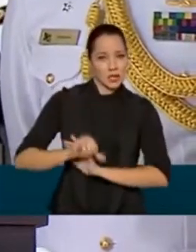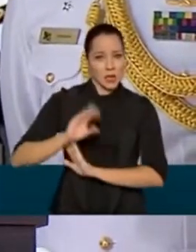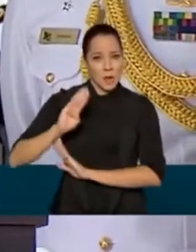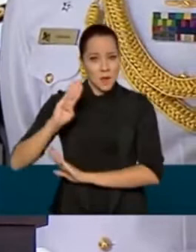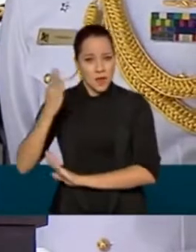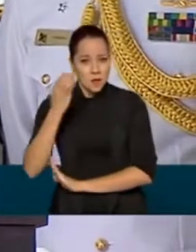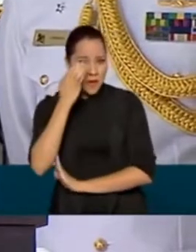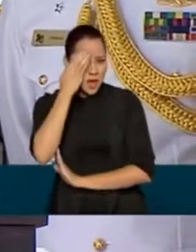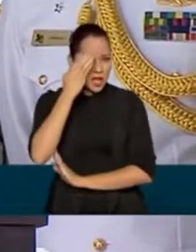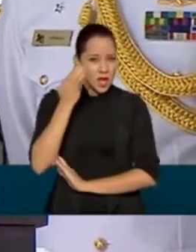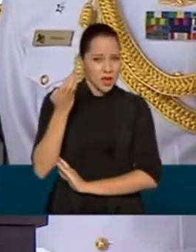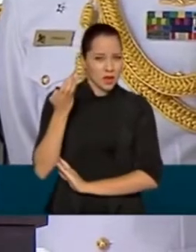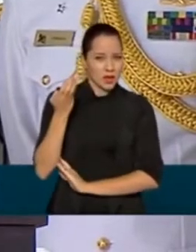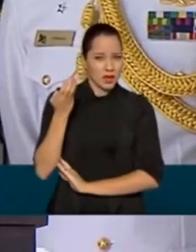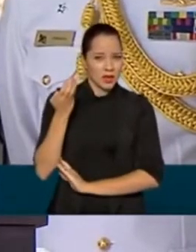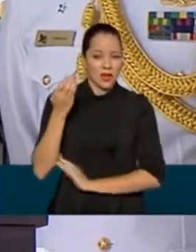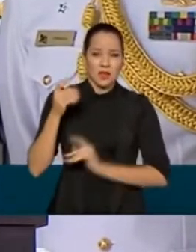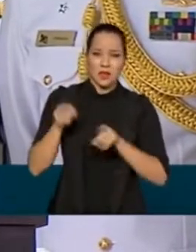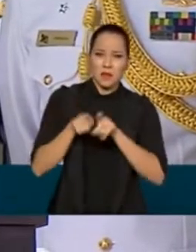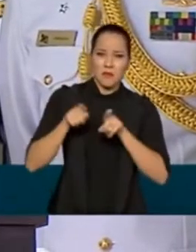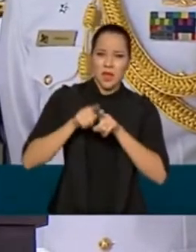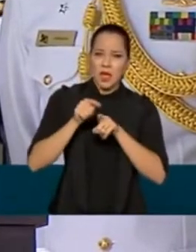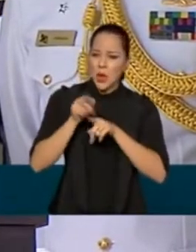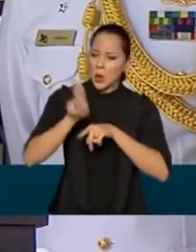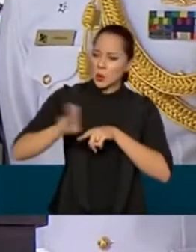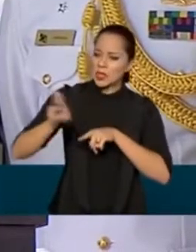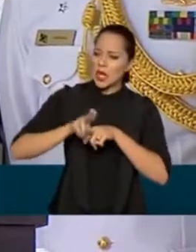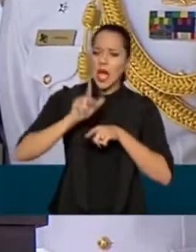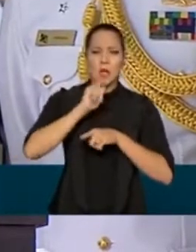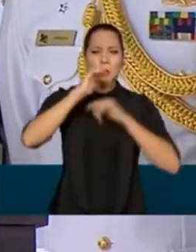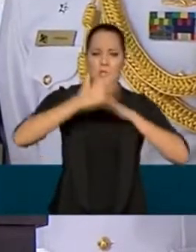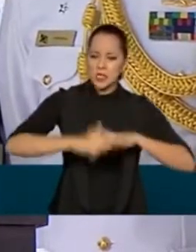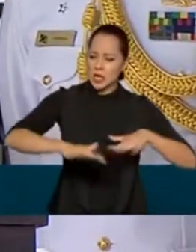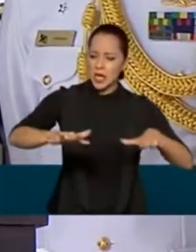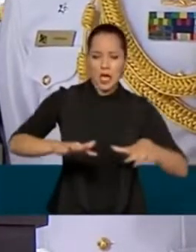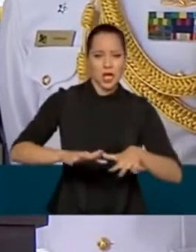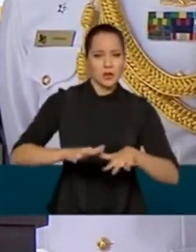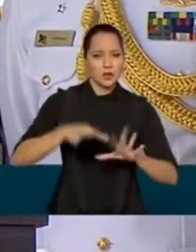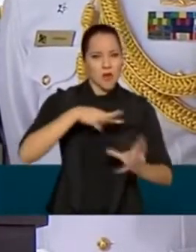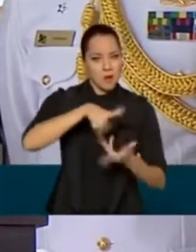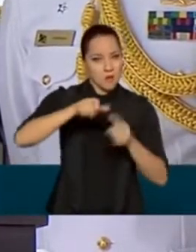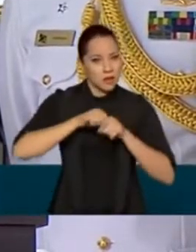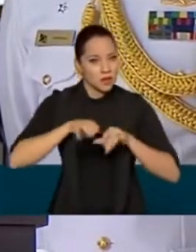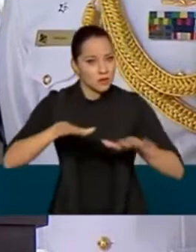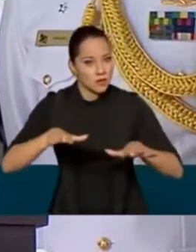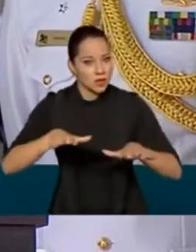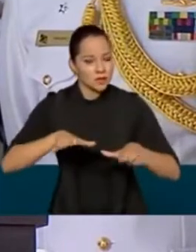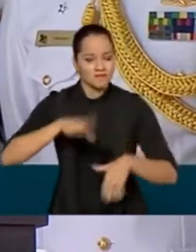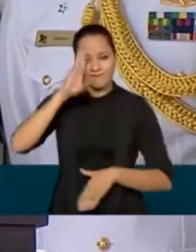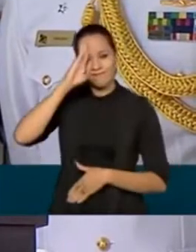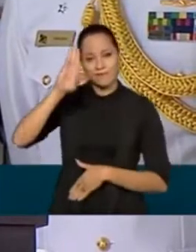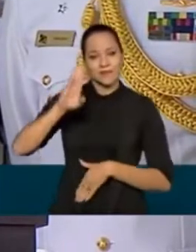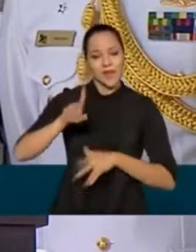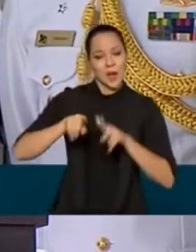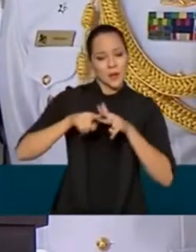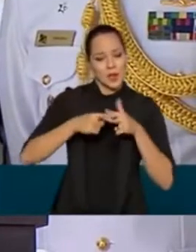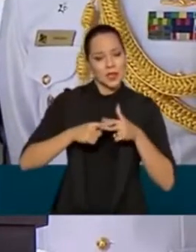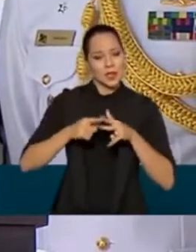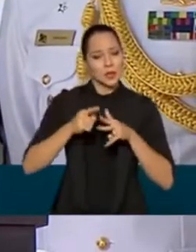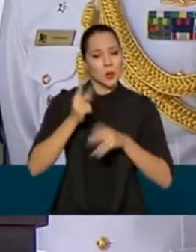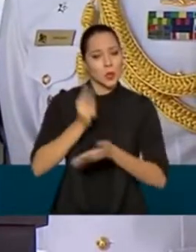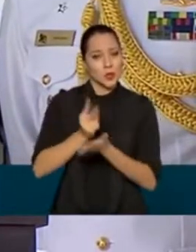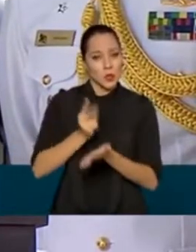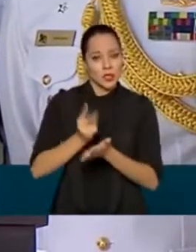biopirataria, territorialização dos oceanos, pandemias e, principalmente, a manutenção da soberania